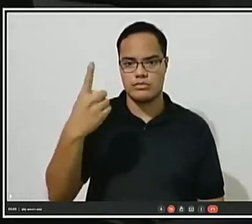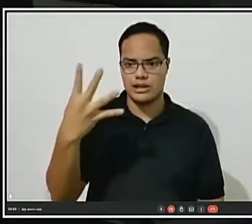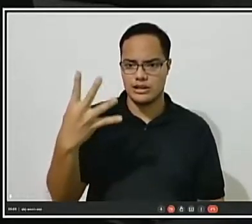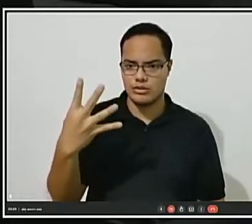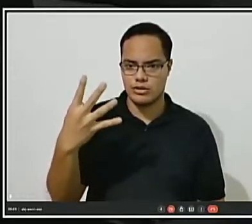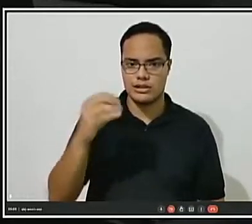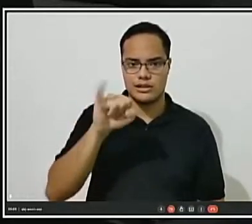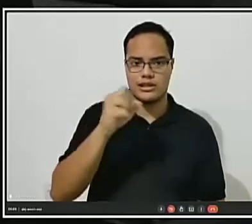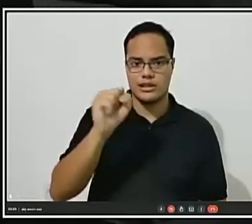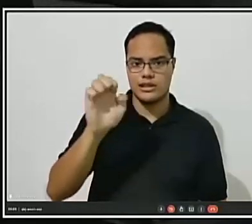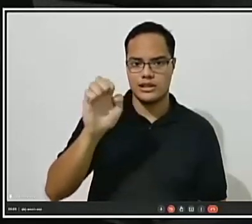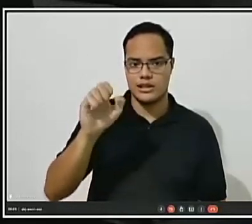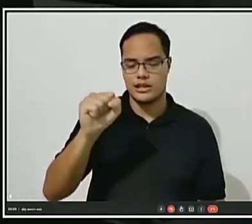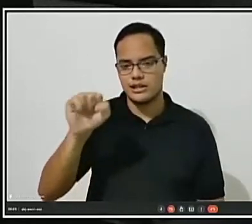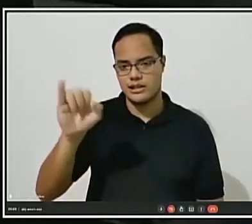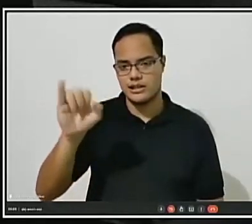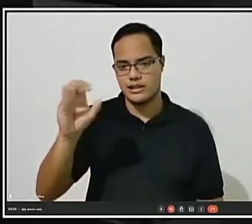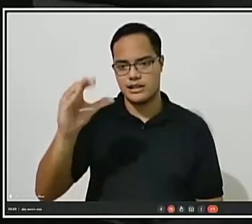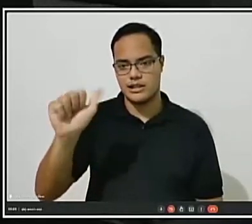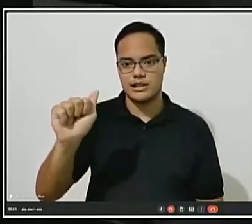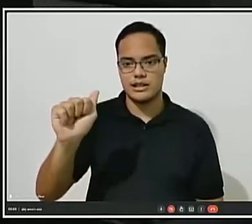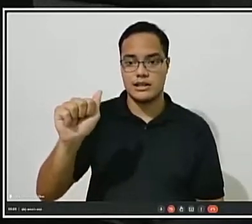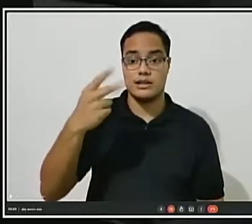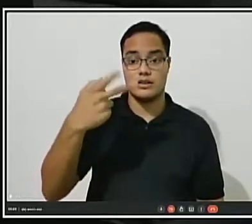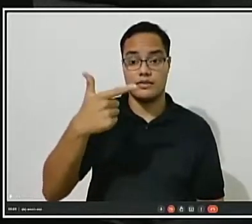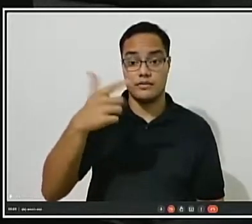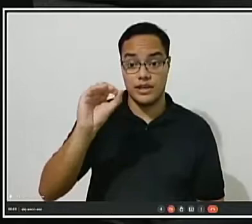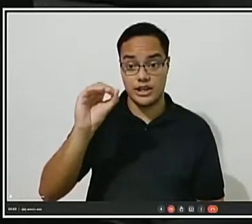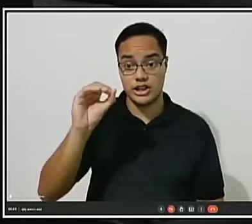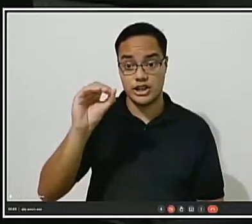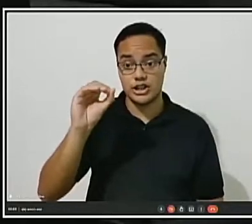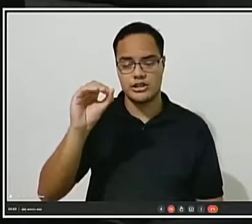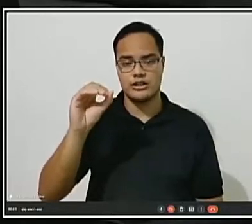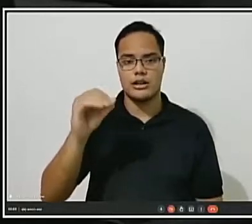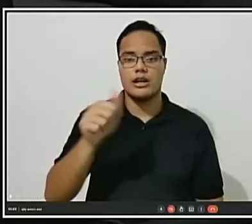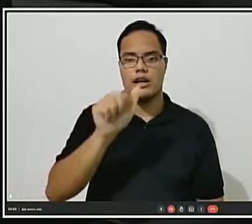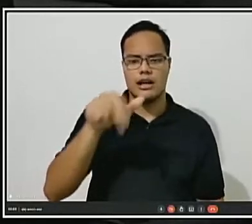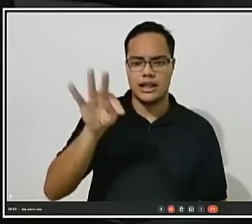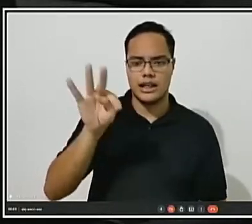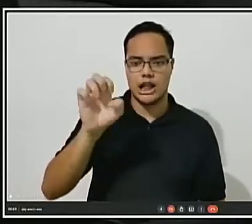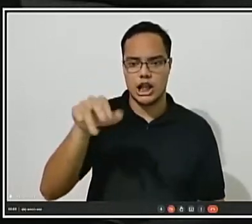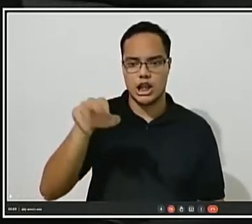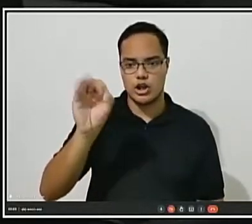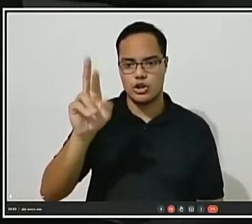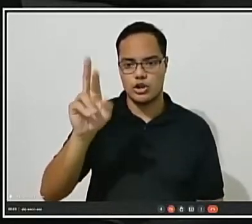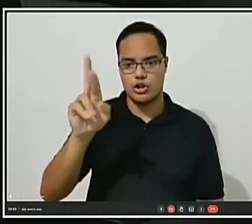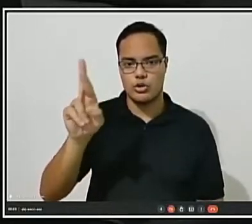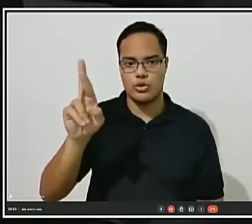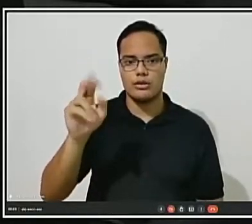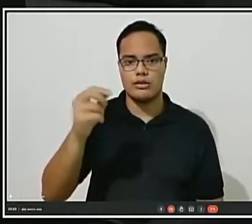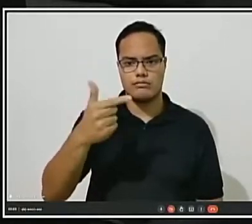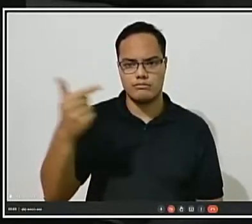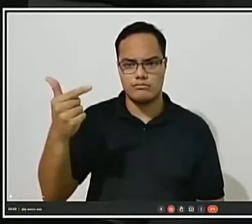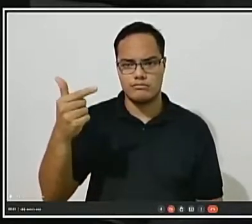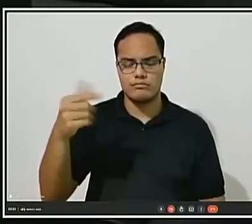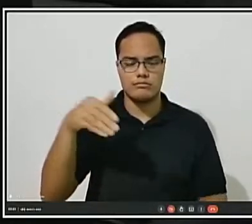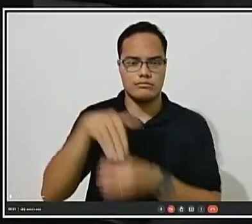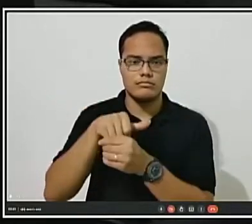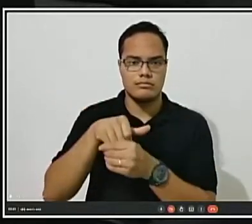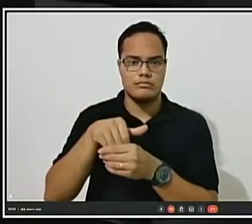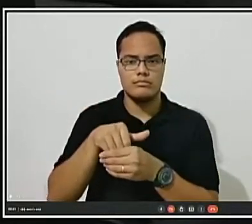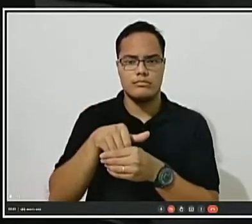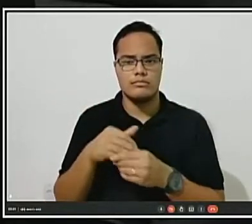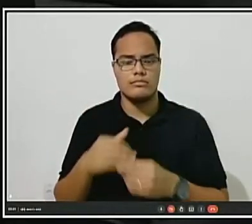Edna Dantas, 20 votos, Doutor Antenor, 22 votos. Se vocês conhecerem algum, por favor, levante a mão aí, aplaudam,